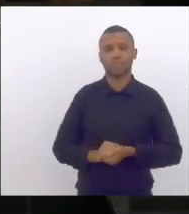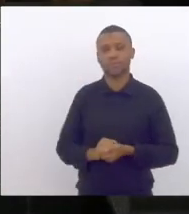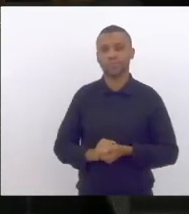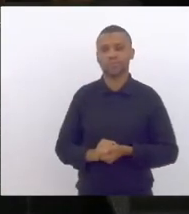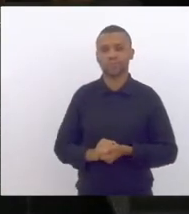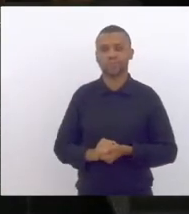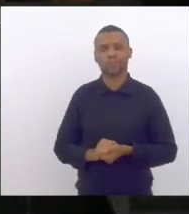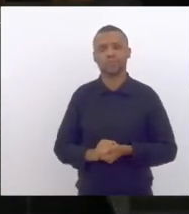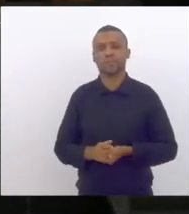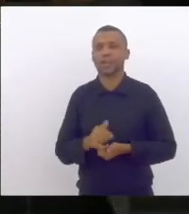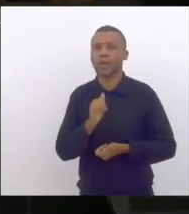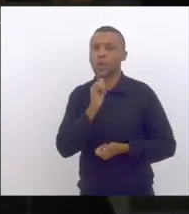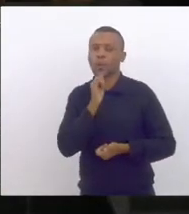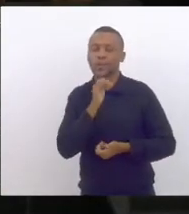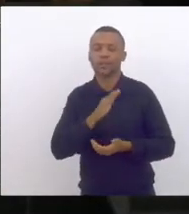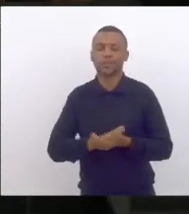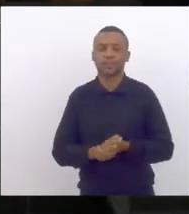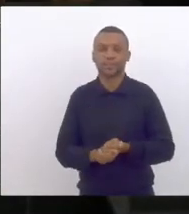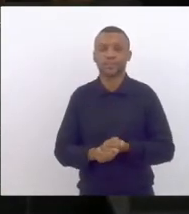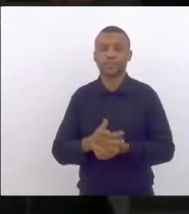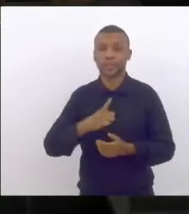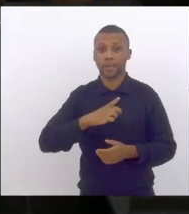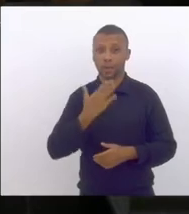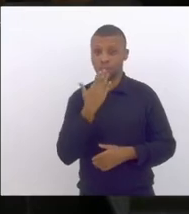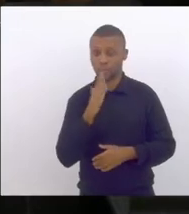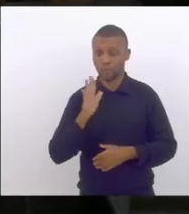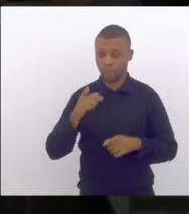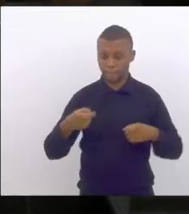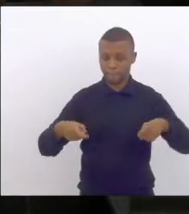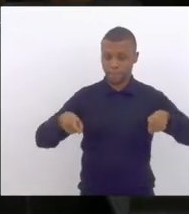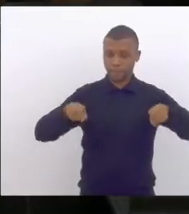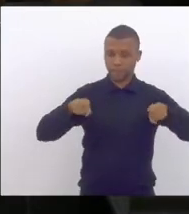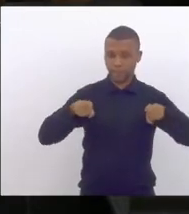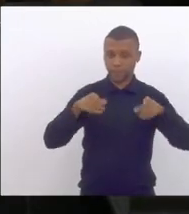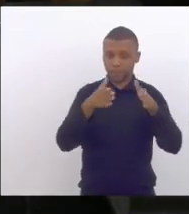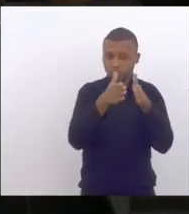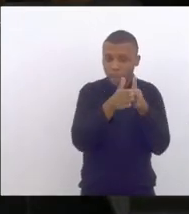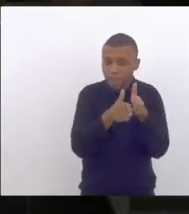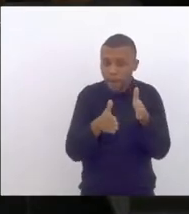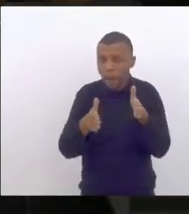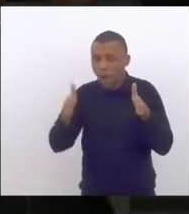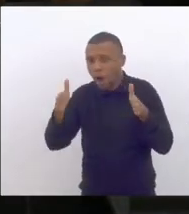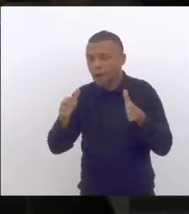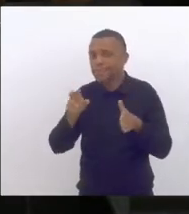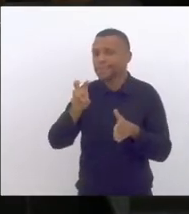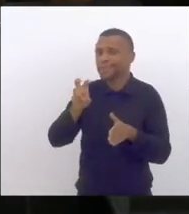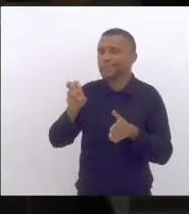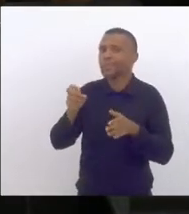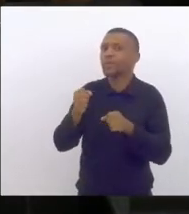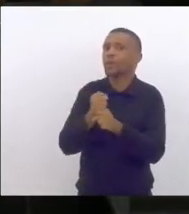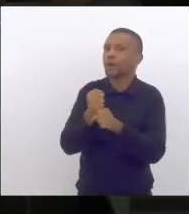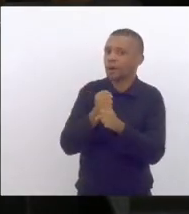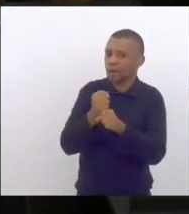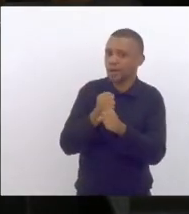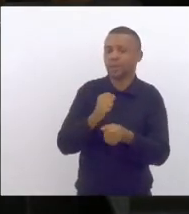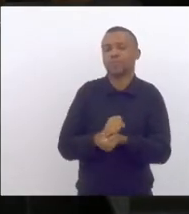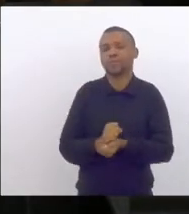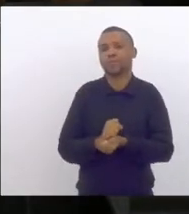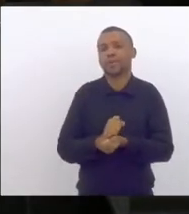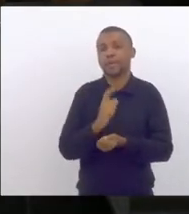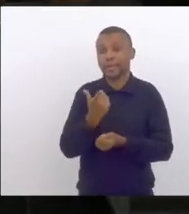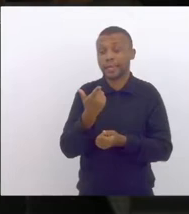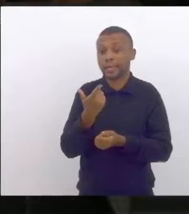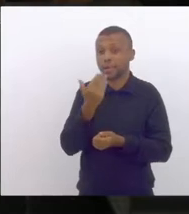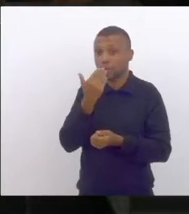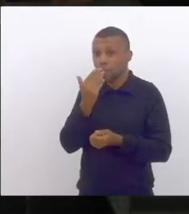seria não seria se ter mandatos um pouco maiores por exemplo de cinco anos e não se ter